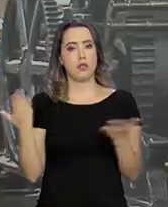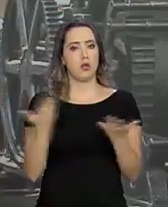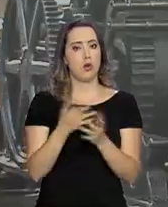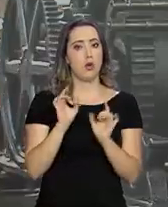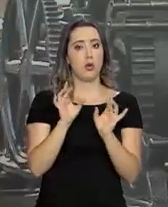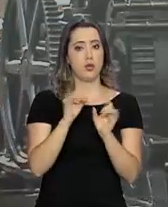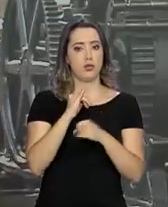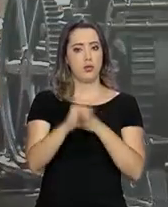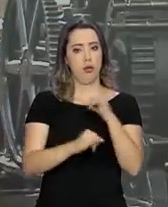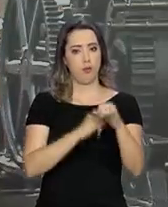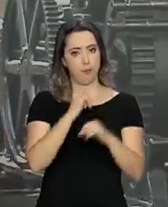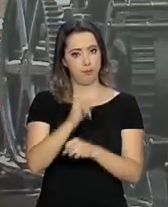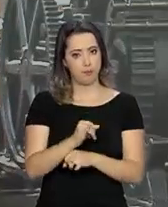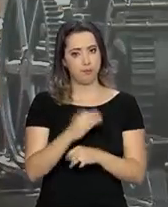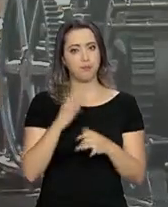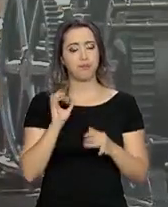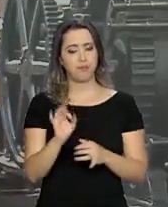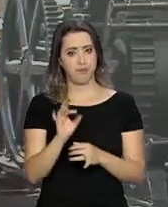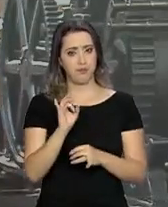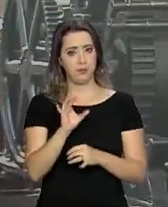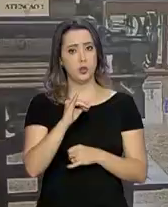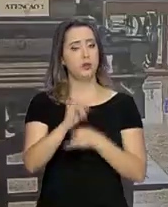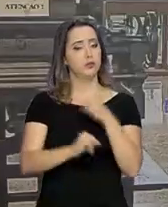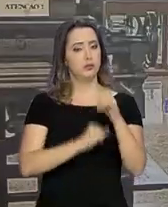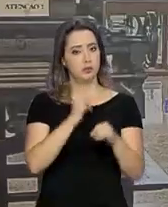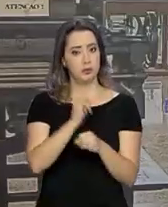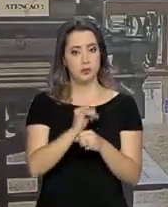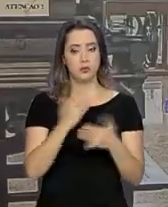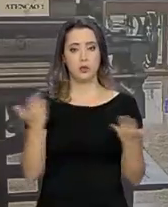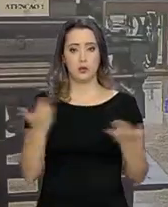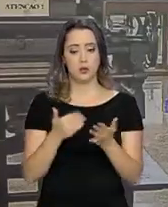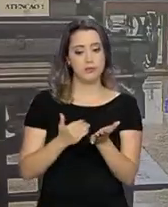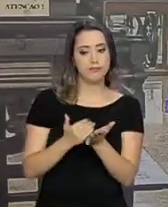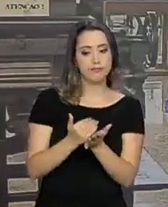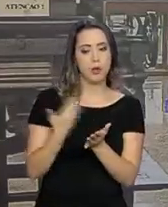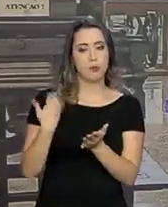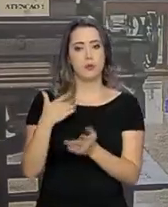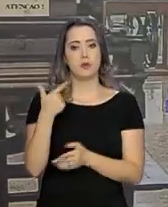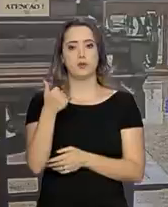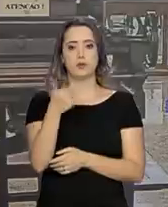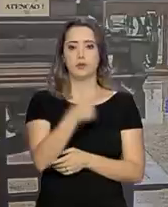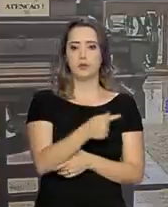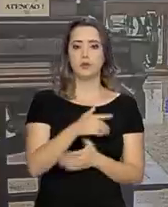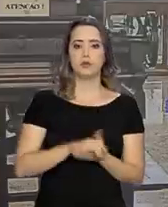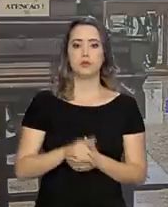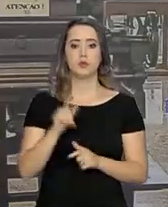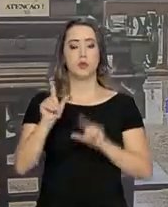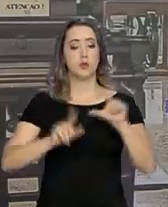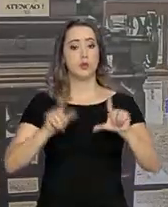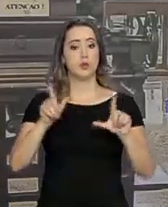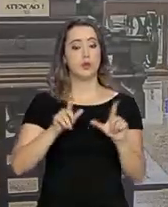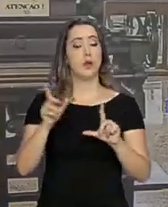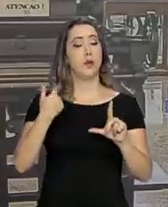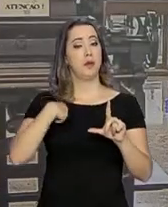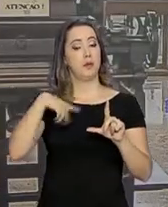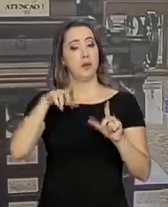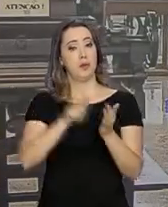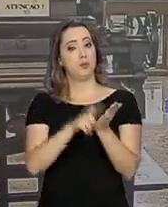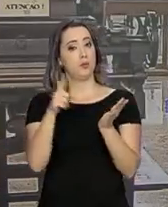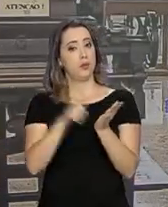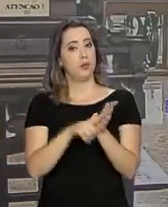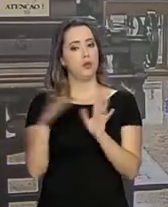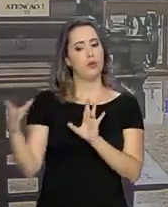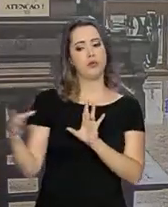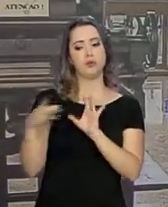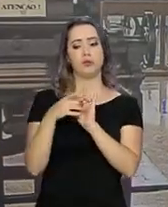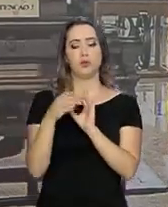o diário em versão exclusivamente digital. A imprensa nacional é um forte elo entre governo e